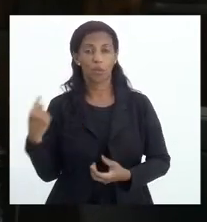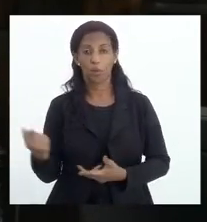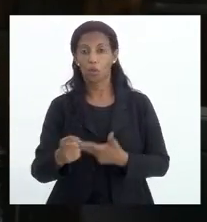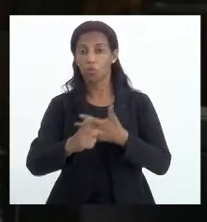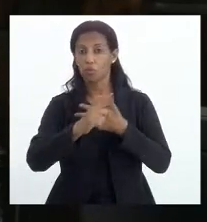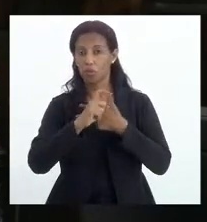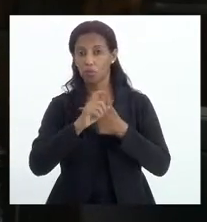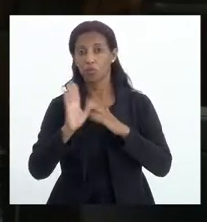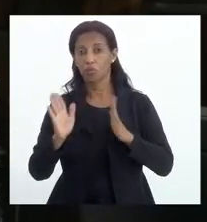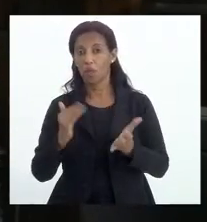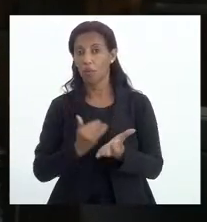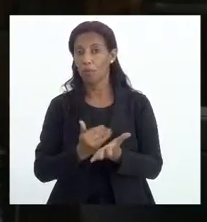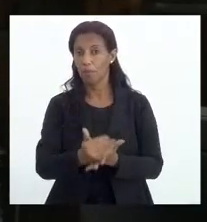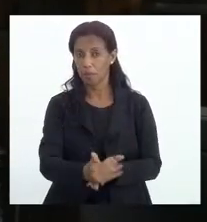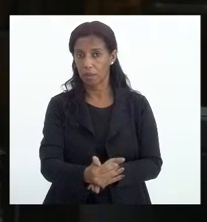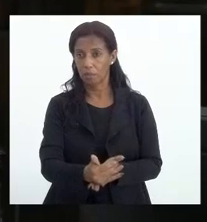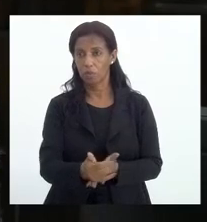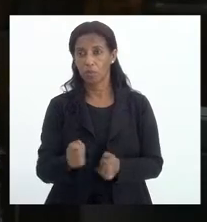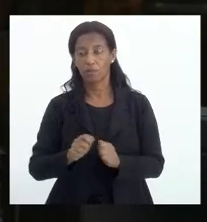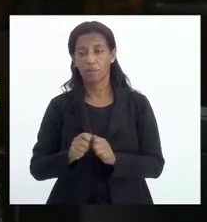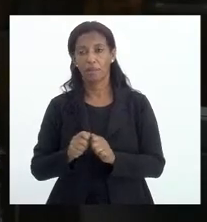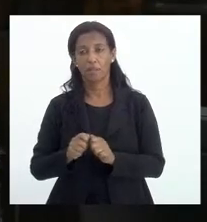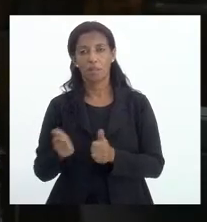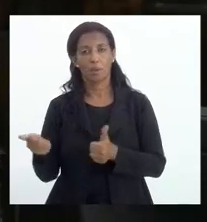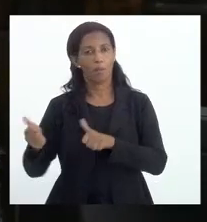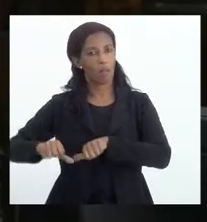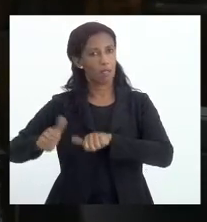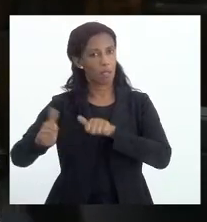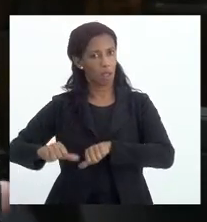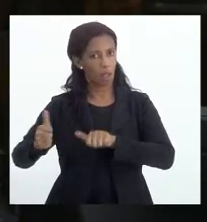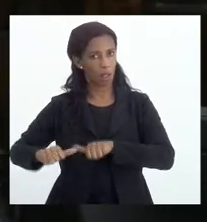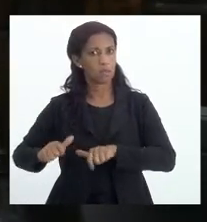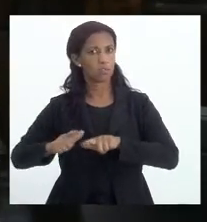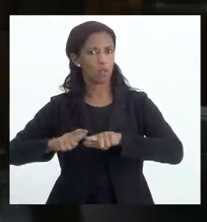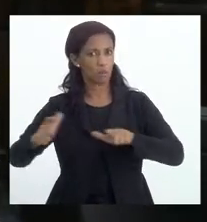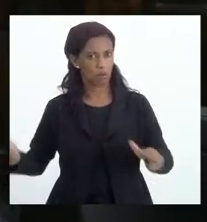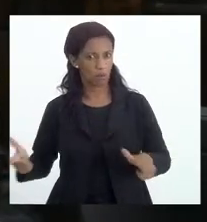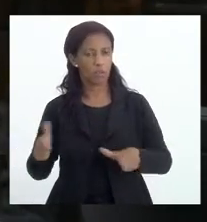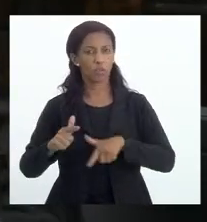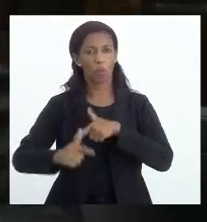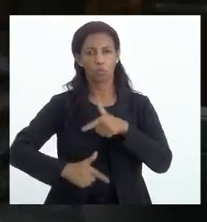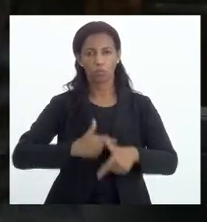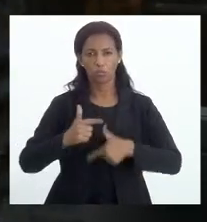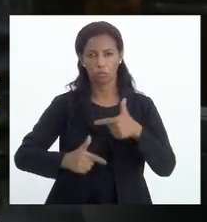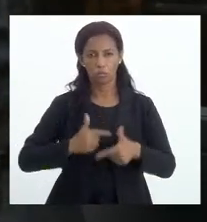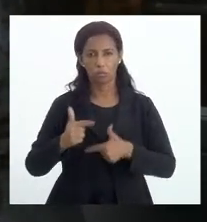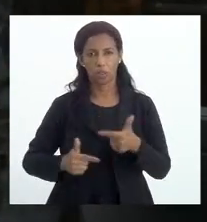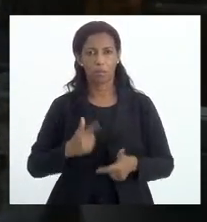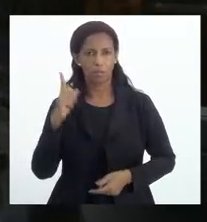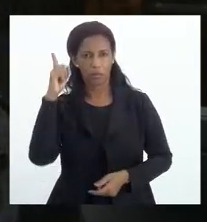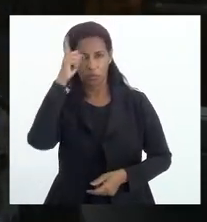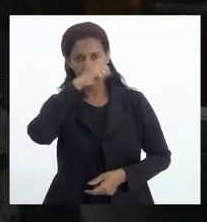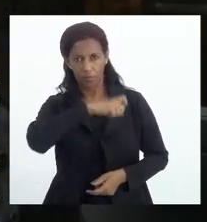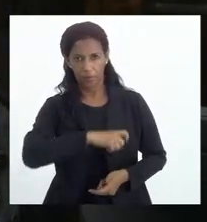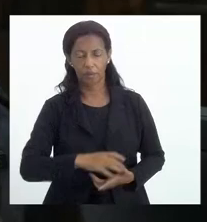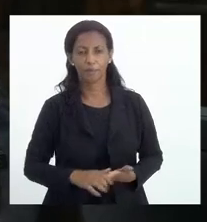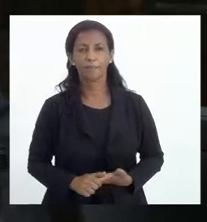já começamos a fazer uma análise muito grande. Foi um trabalho de sobrevivência, em que